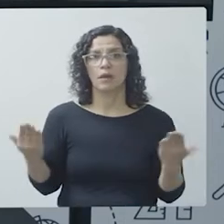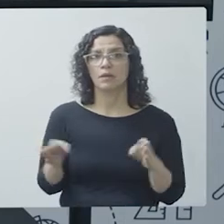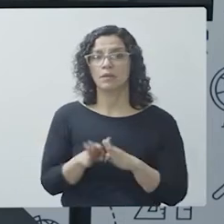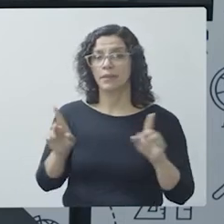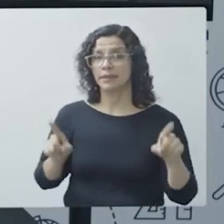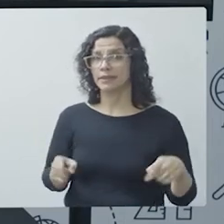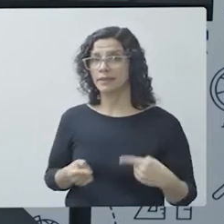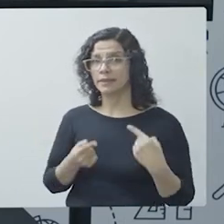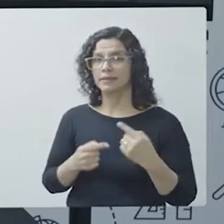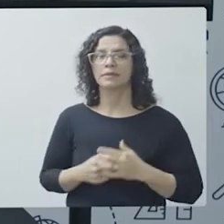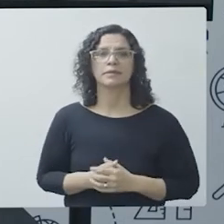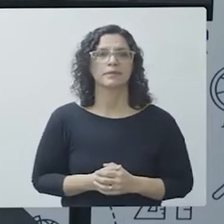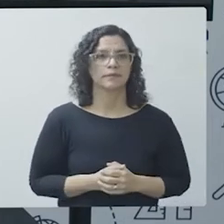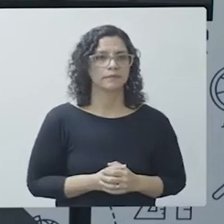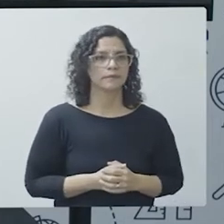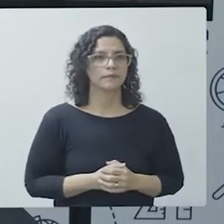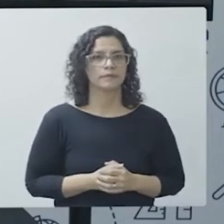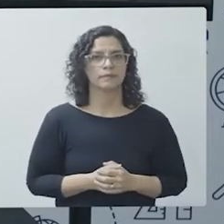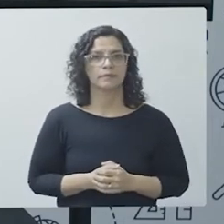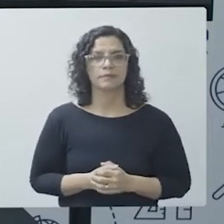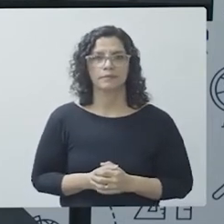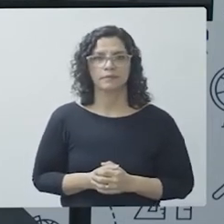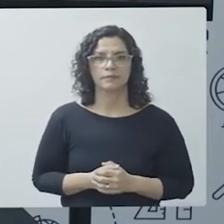Próximo desafio,